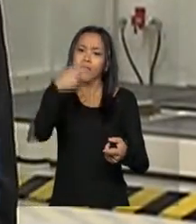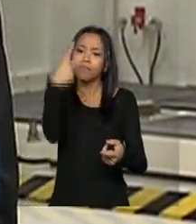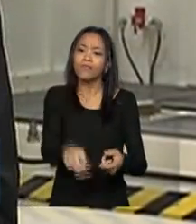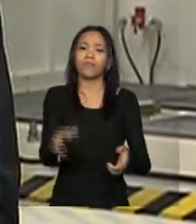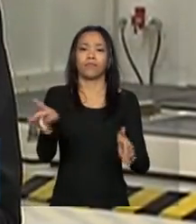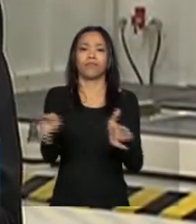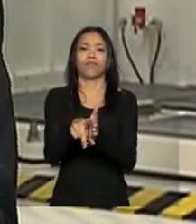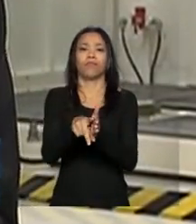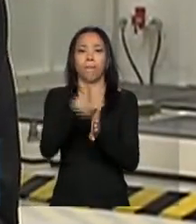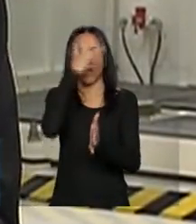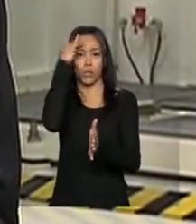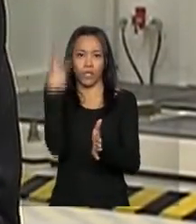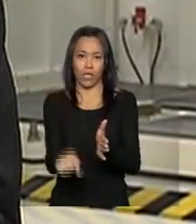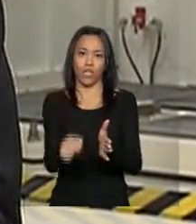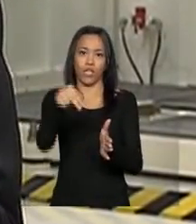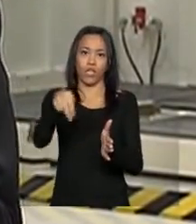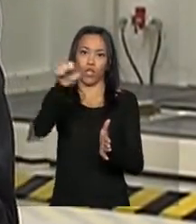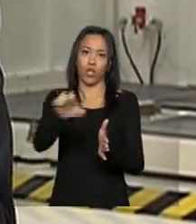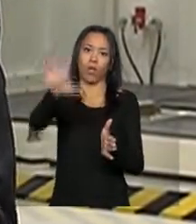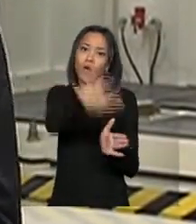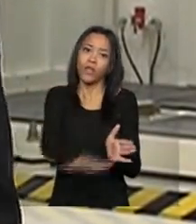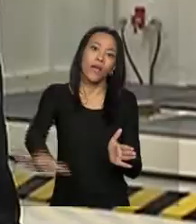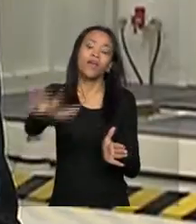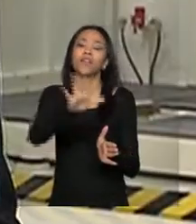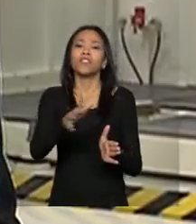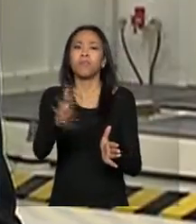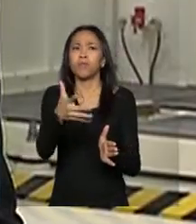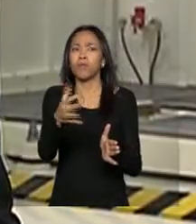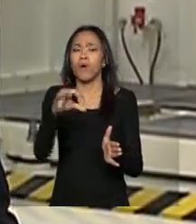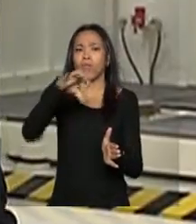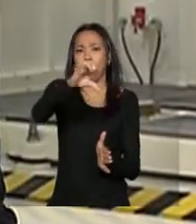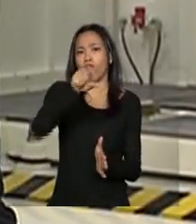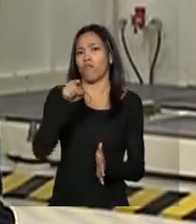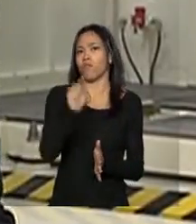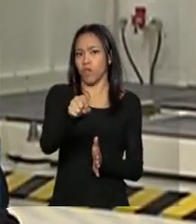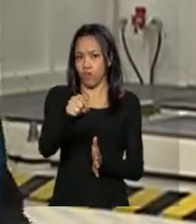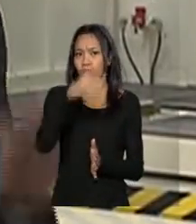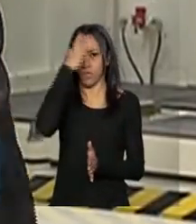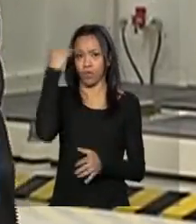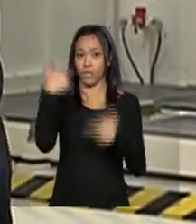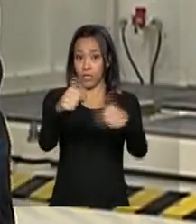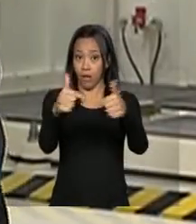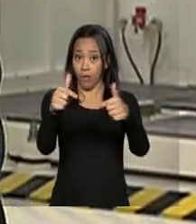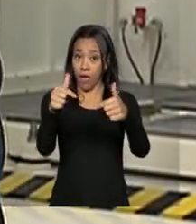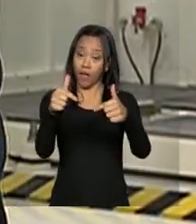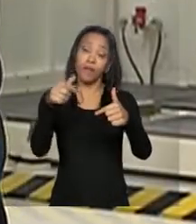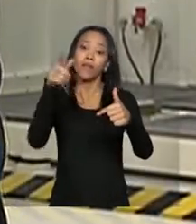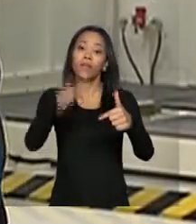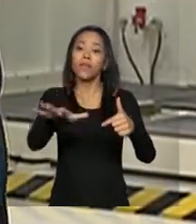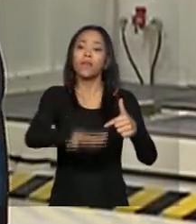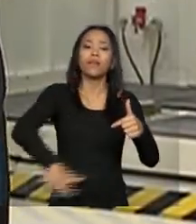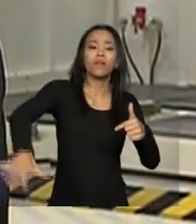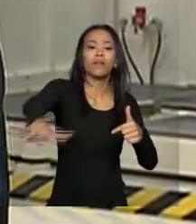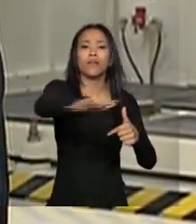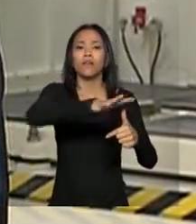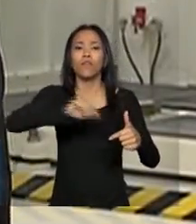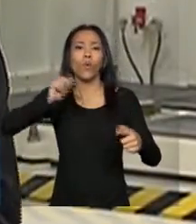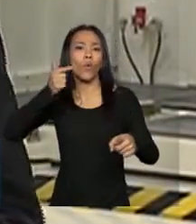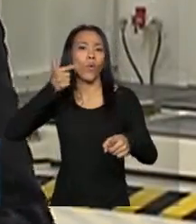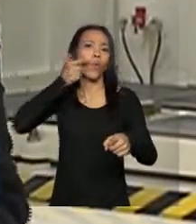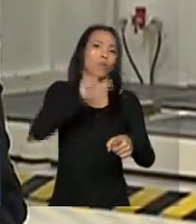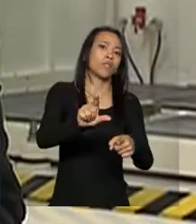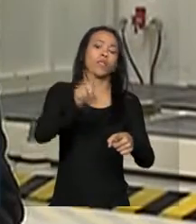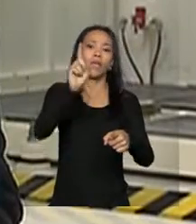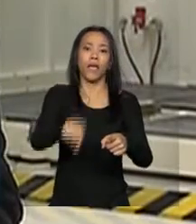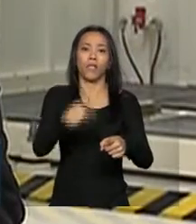do Nordeste e deve chegar a 9 mil trabalhadores quando a capacidade máxima do polo automotivo for atingida,